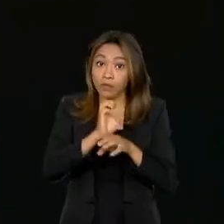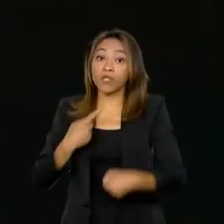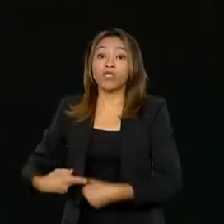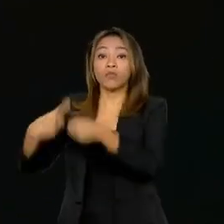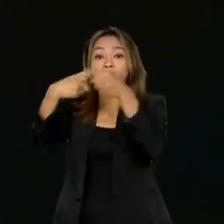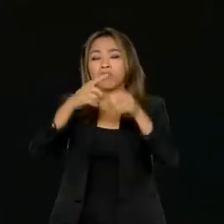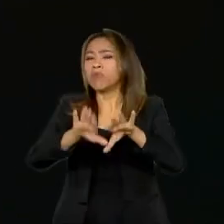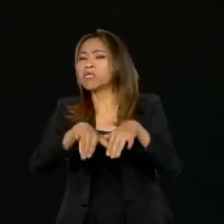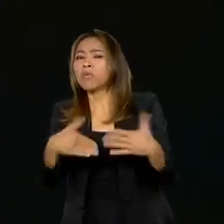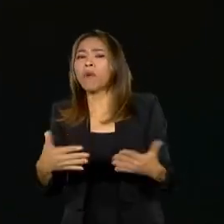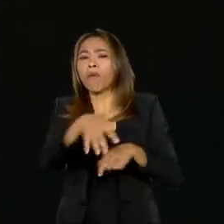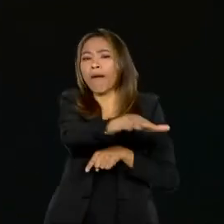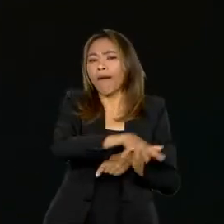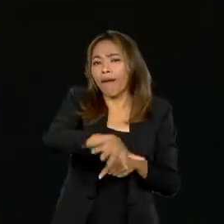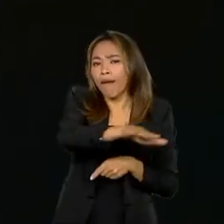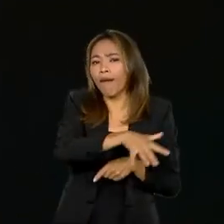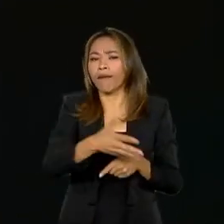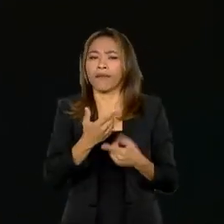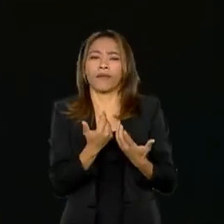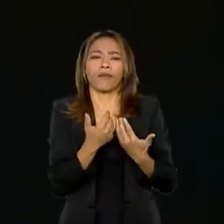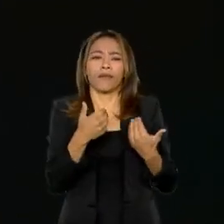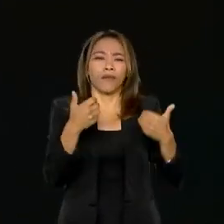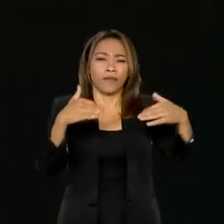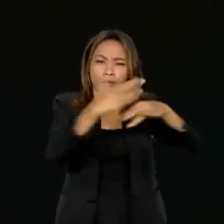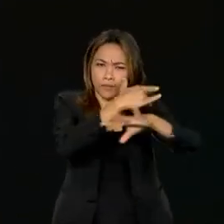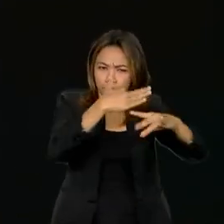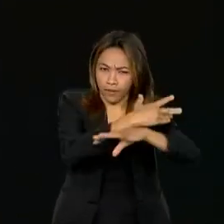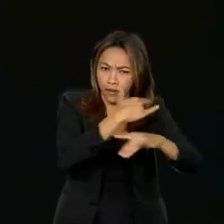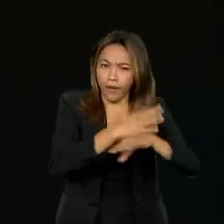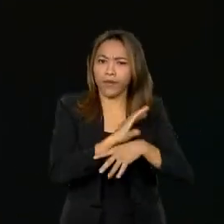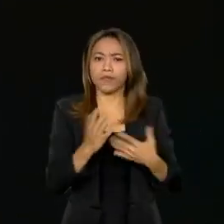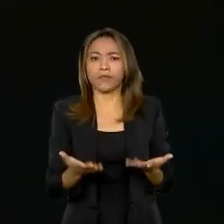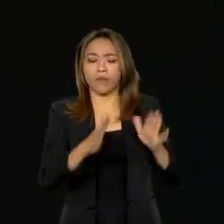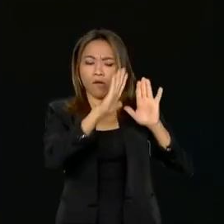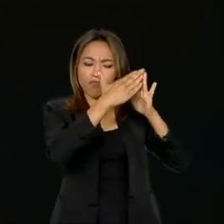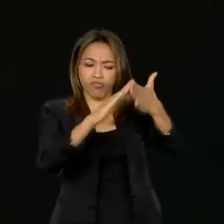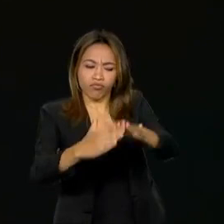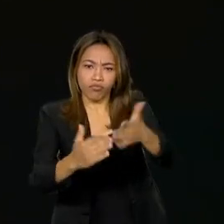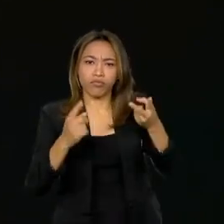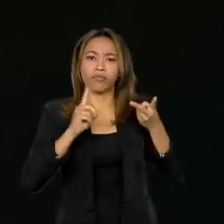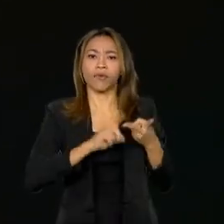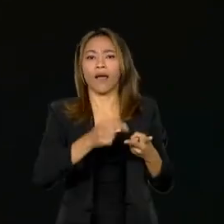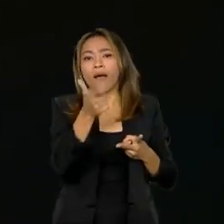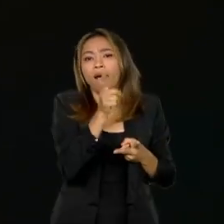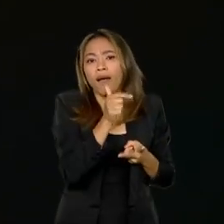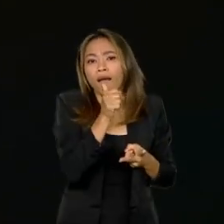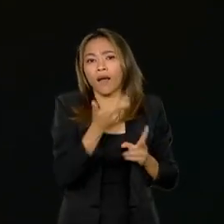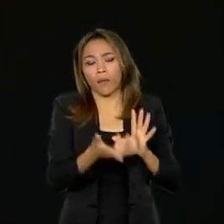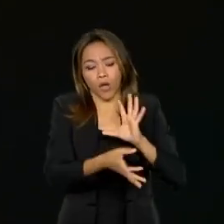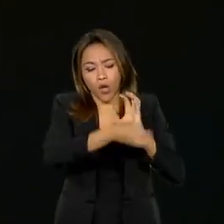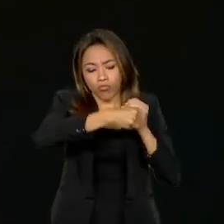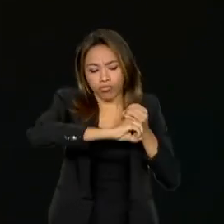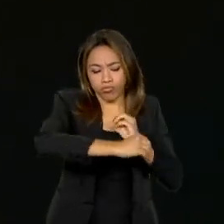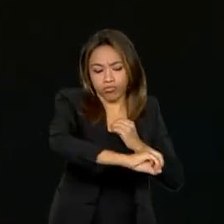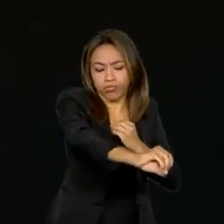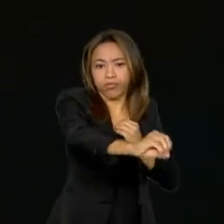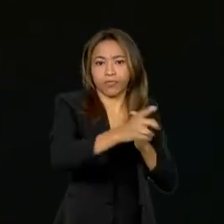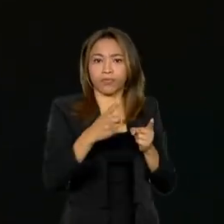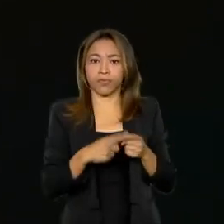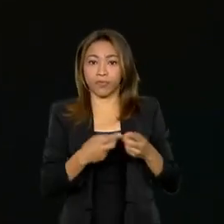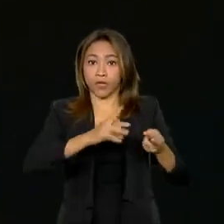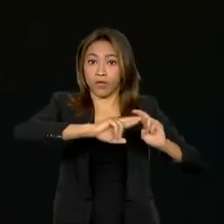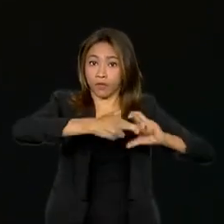Na infraestrutura urbana, em urbanização de favelas, abastecimento de água, esgotamento sanitário,